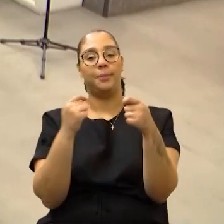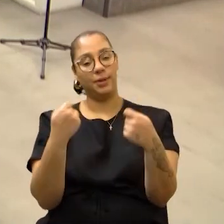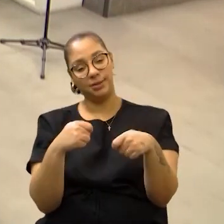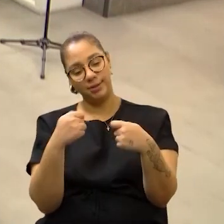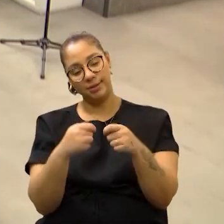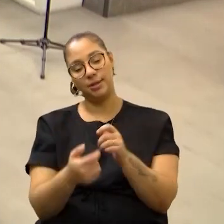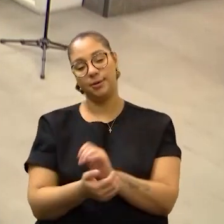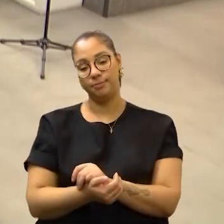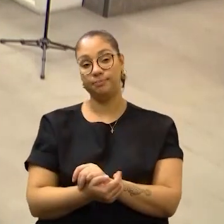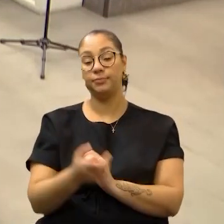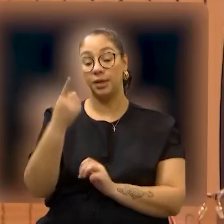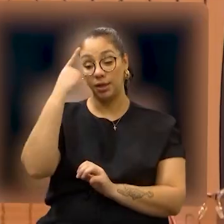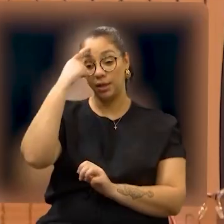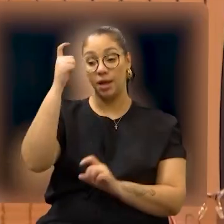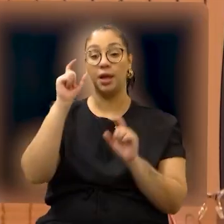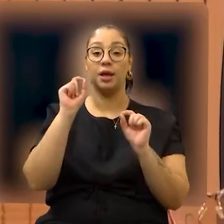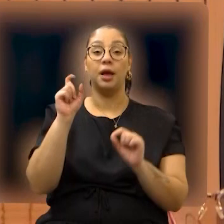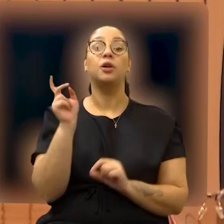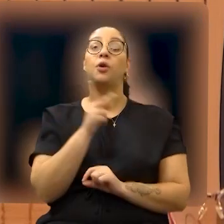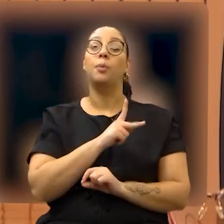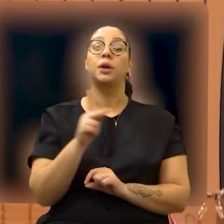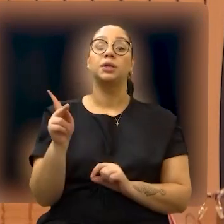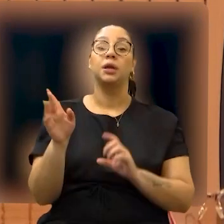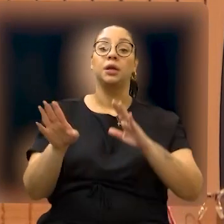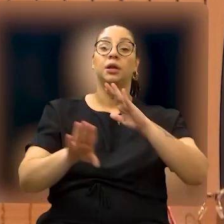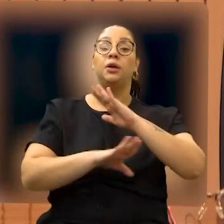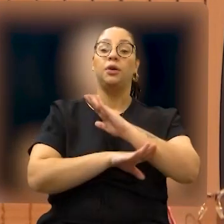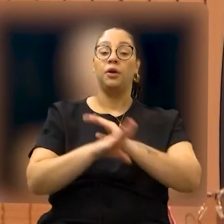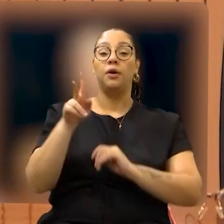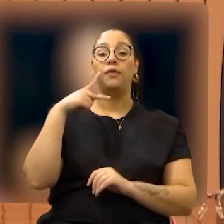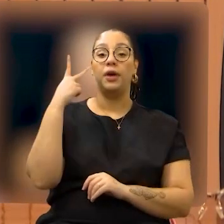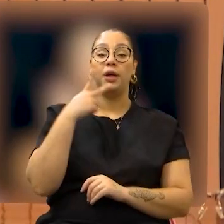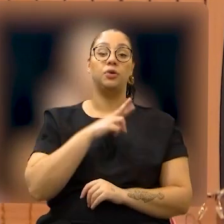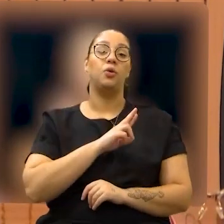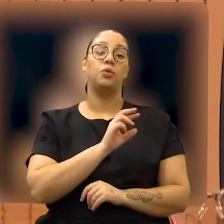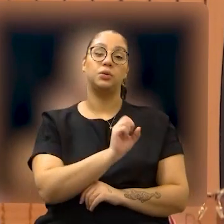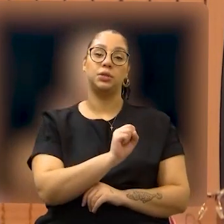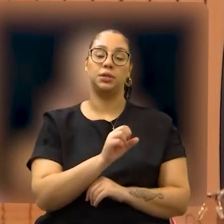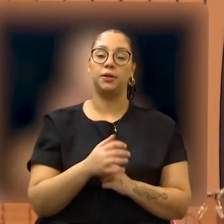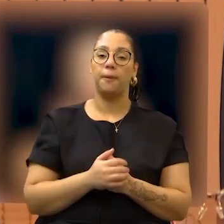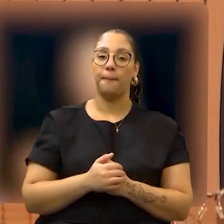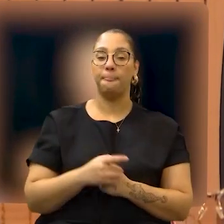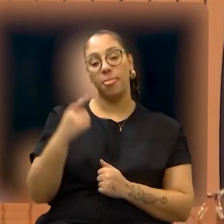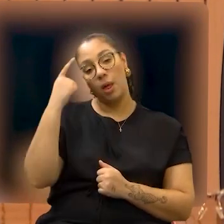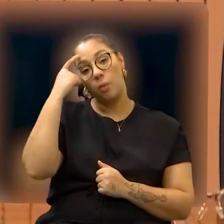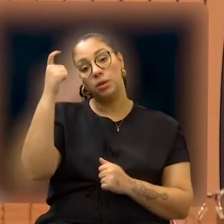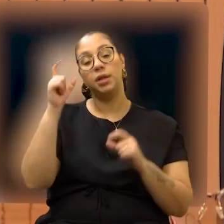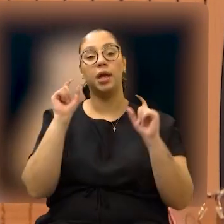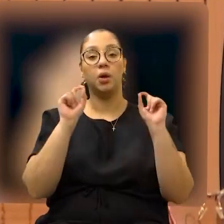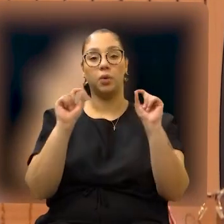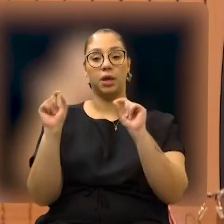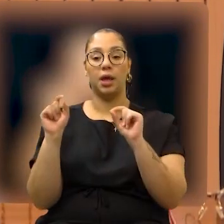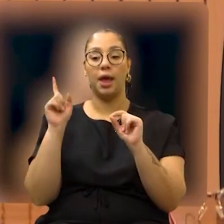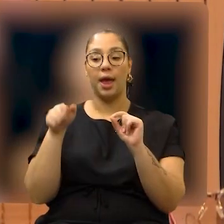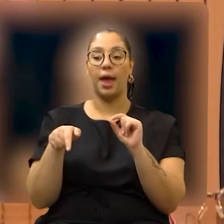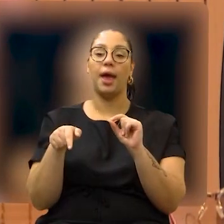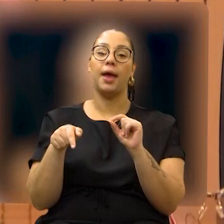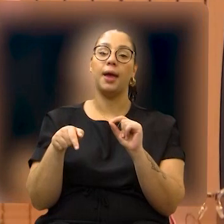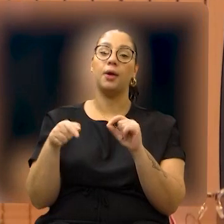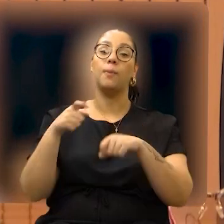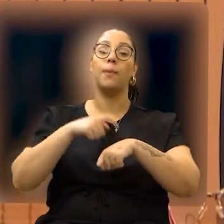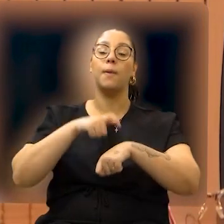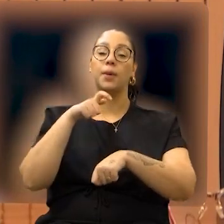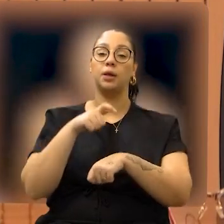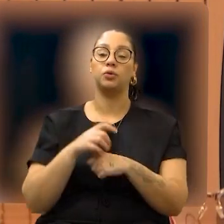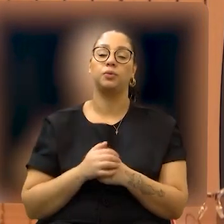ser transformada. A ideia partiu do presidente da Câmara, vereador Luiz Rossini. Então, a ideia de